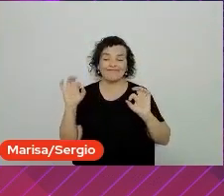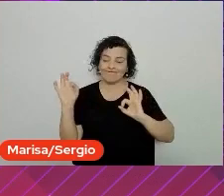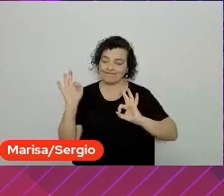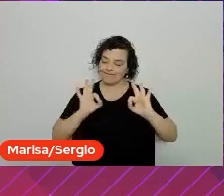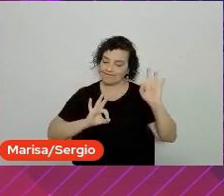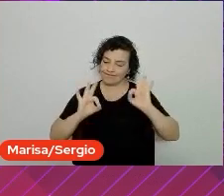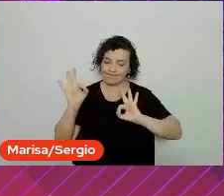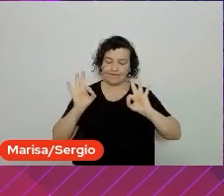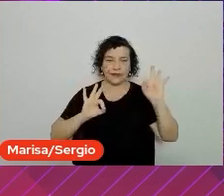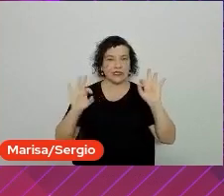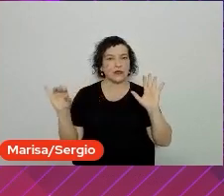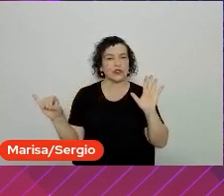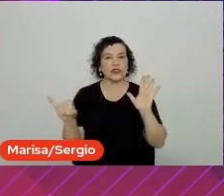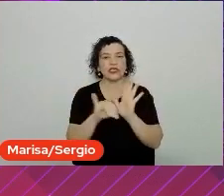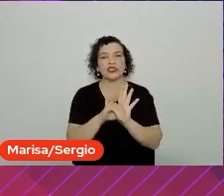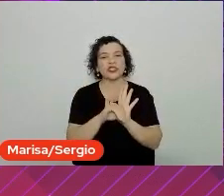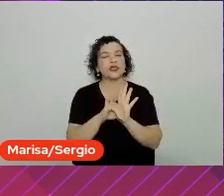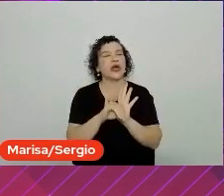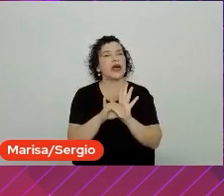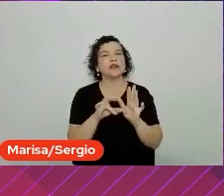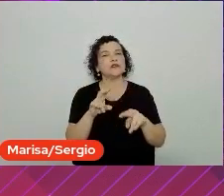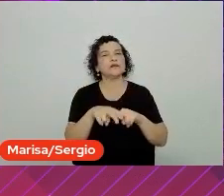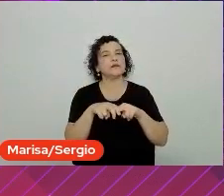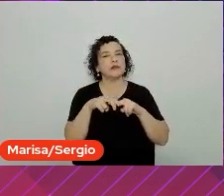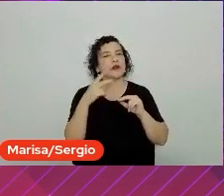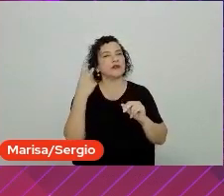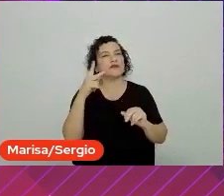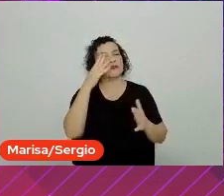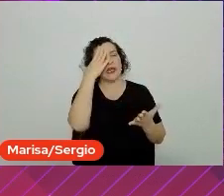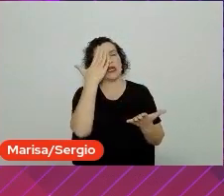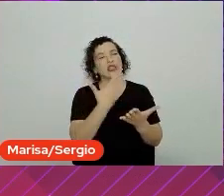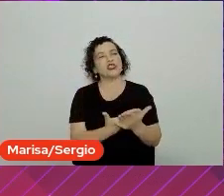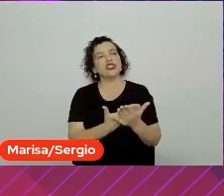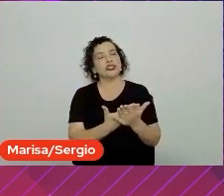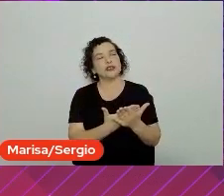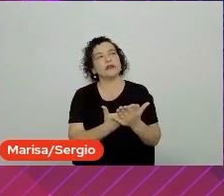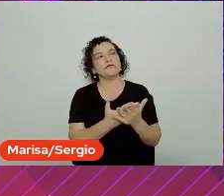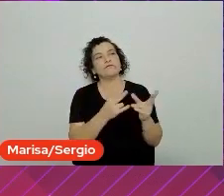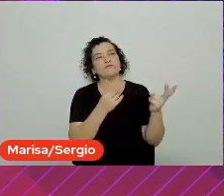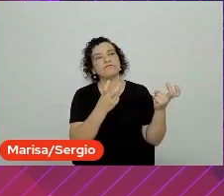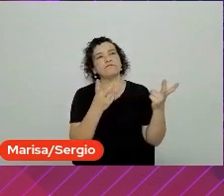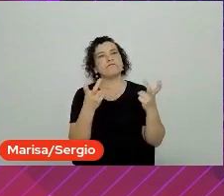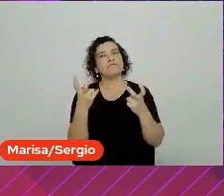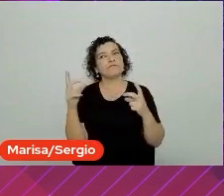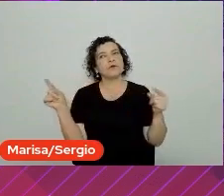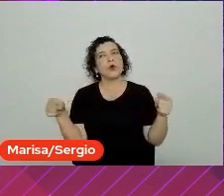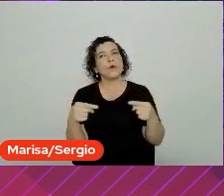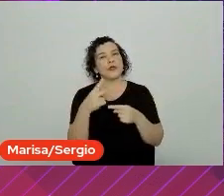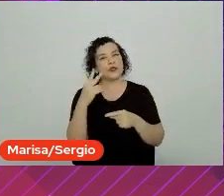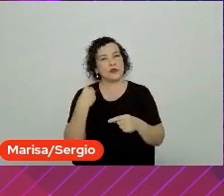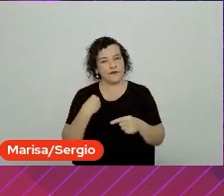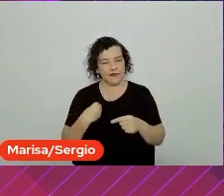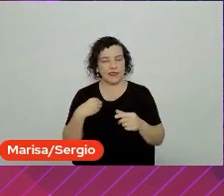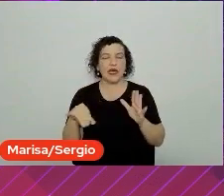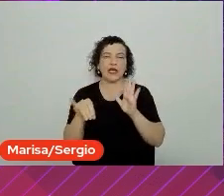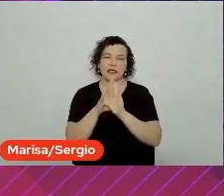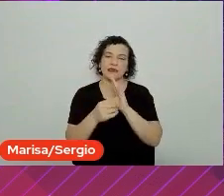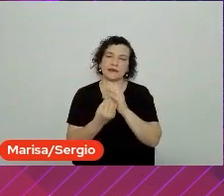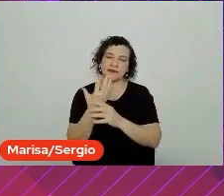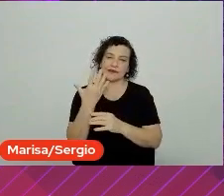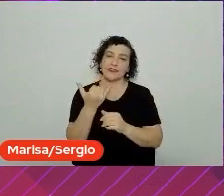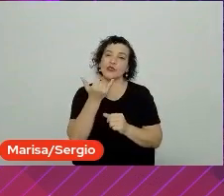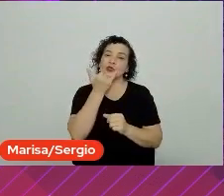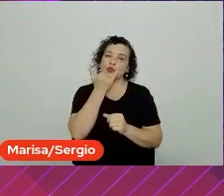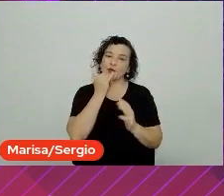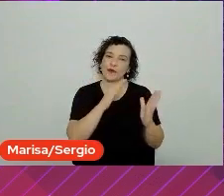de uma identidade a partir daquilo que você acredita e daquilo que você vê que faz sentido. Desculpem que não